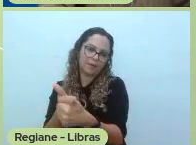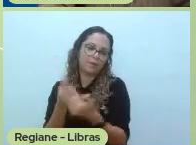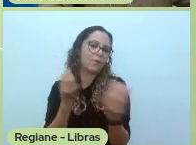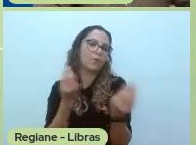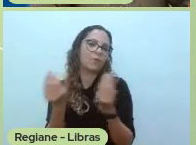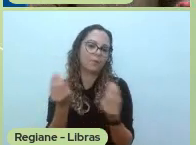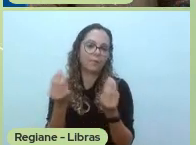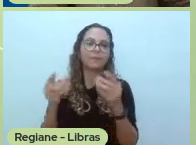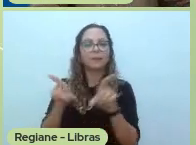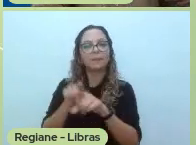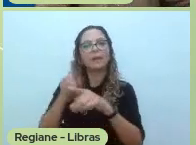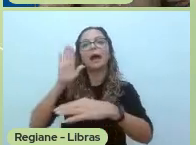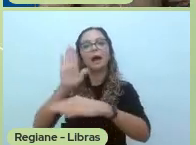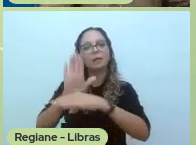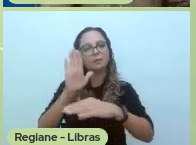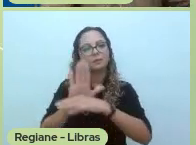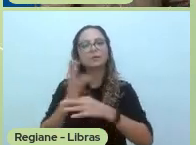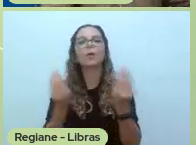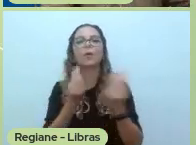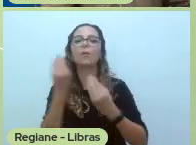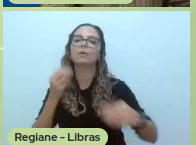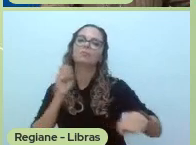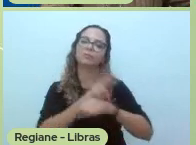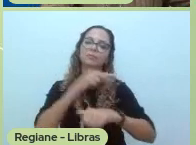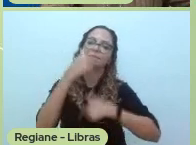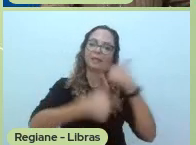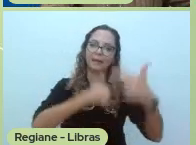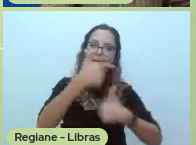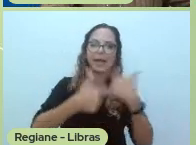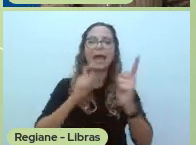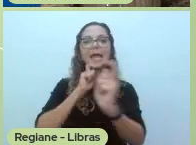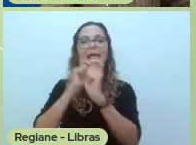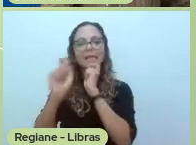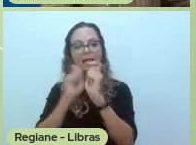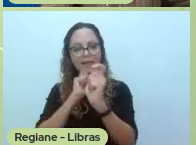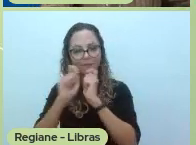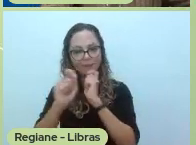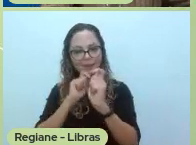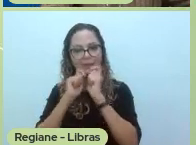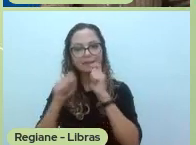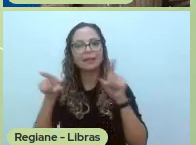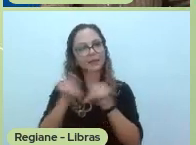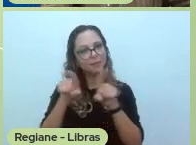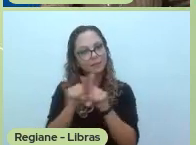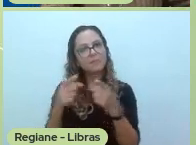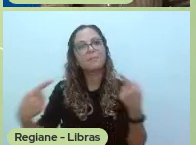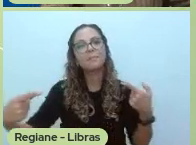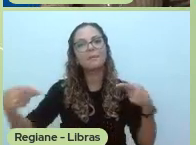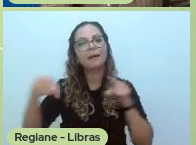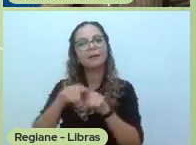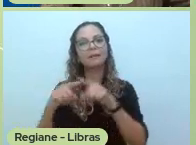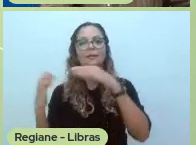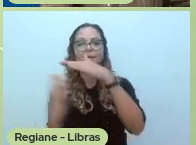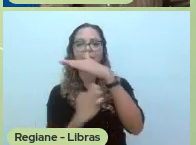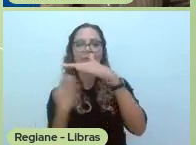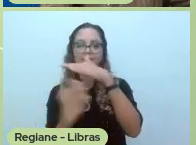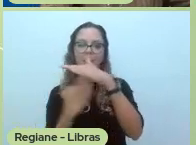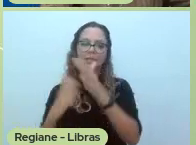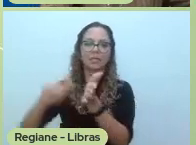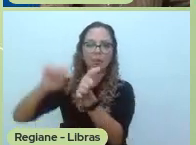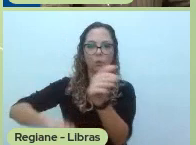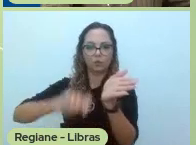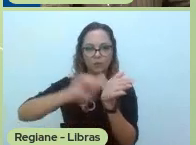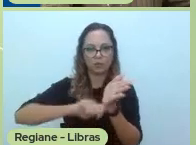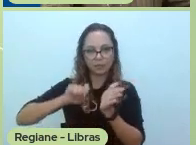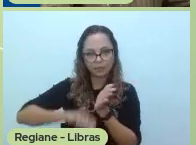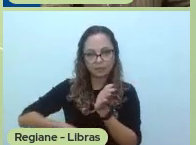preparação para eles colocar para o mercado, CVs, entrevistas, e fazemos também parcerias com empresas que estão contratando. E para quem é